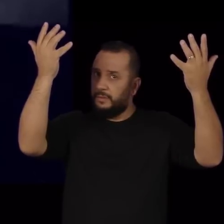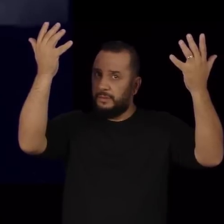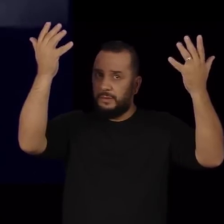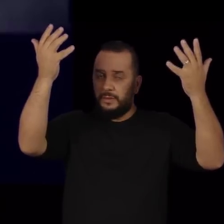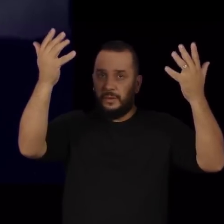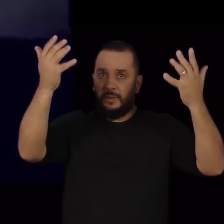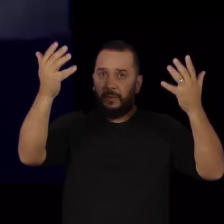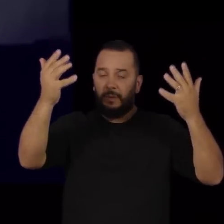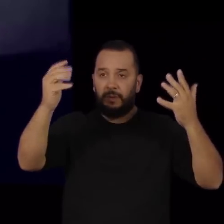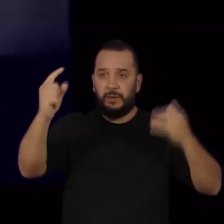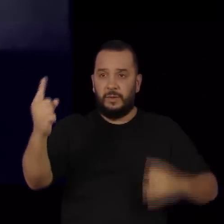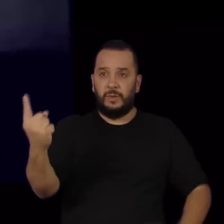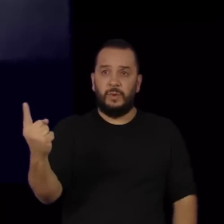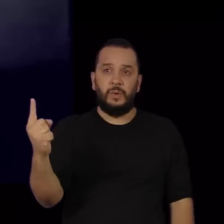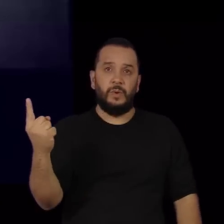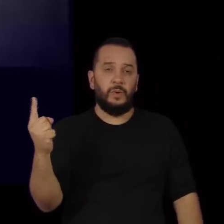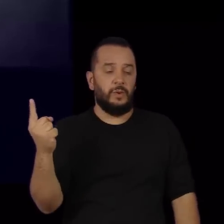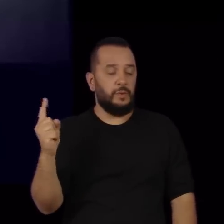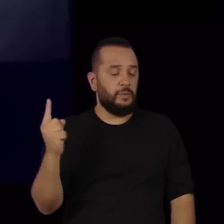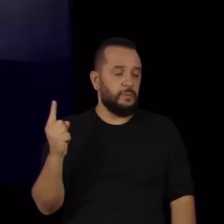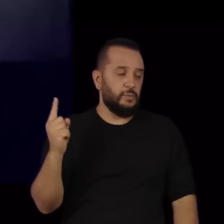morre um homem